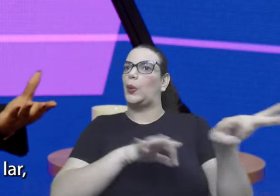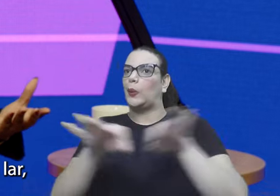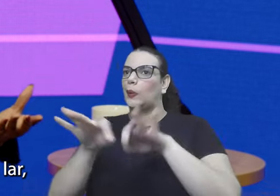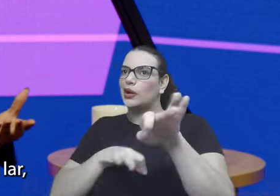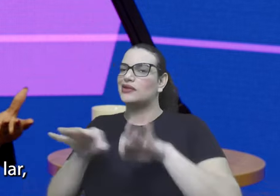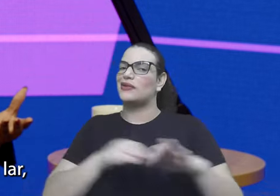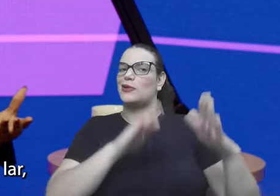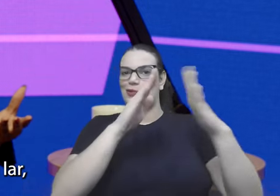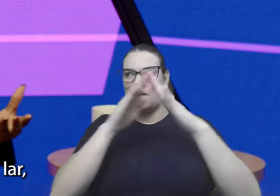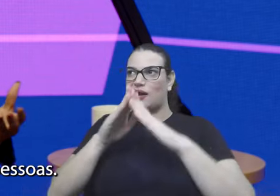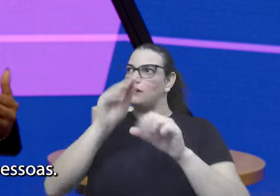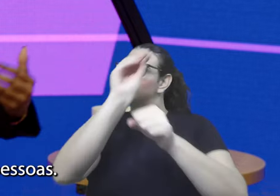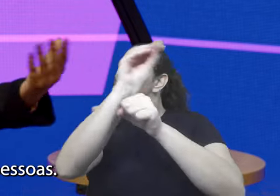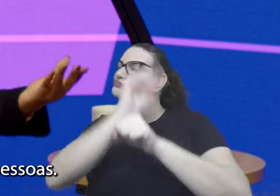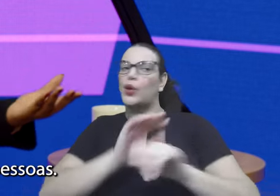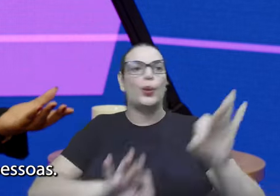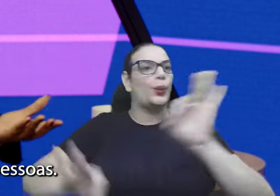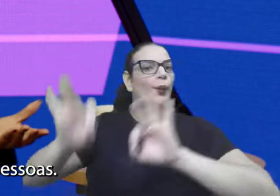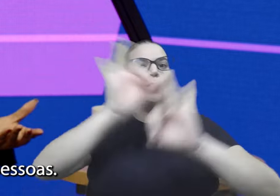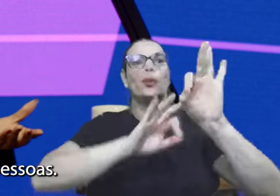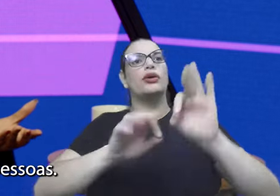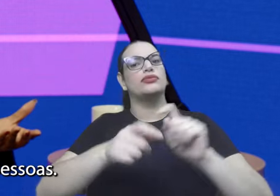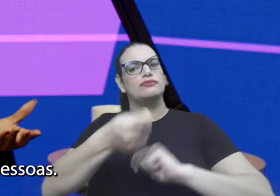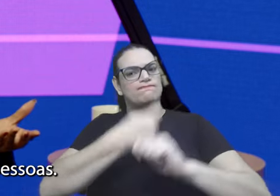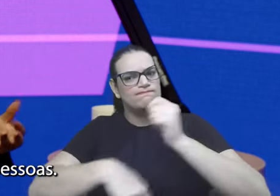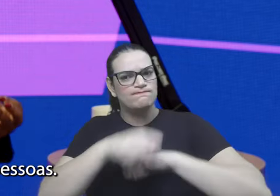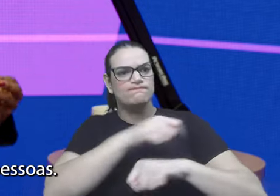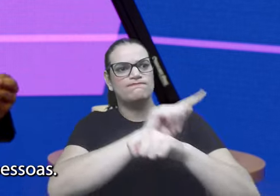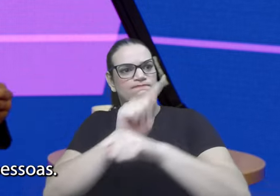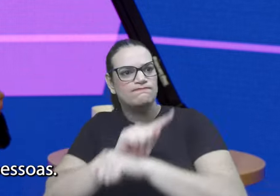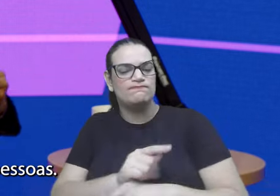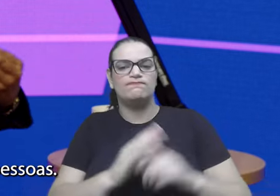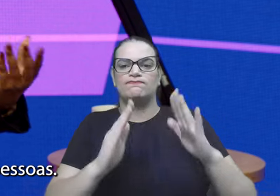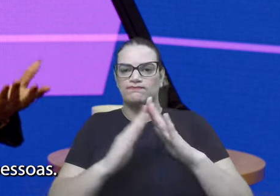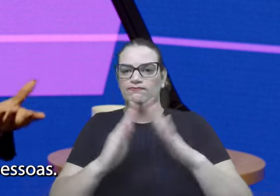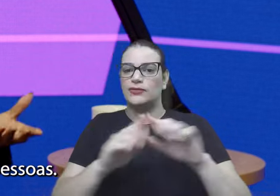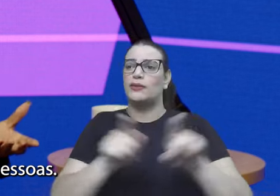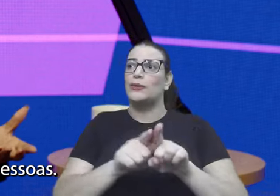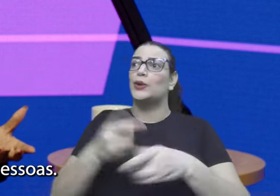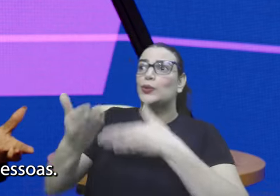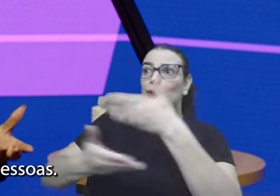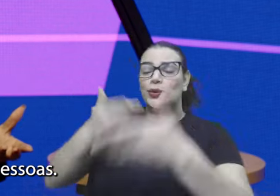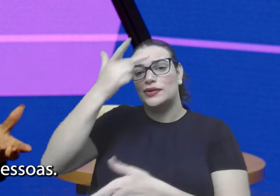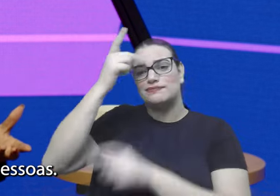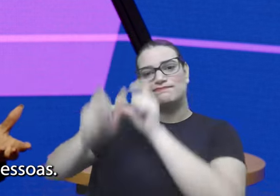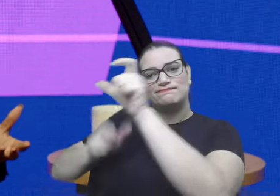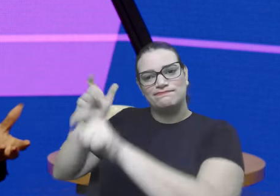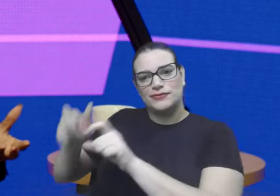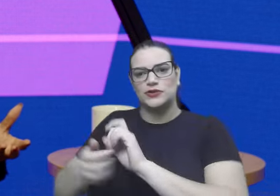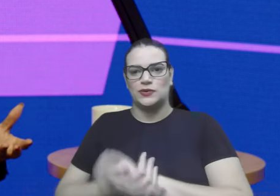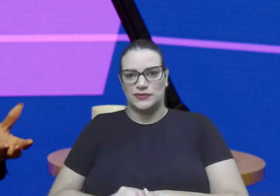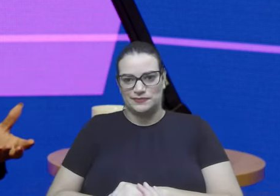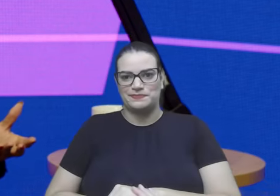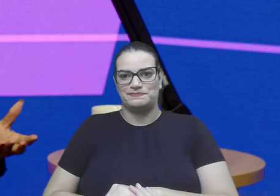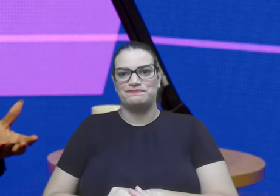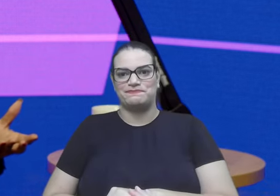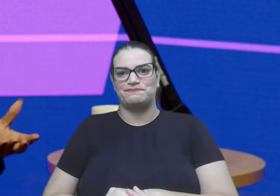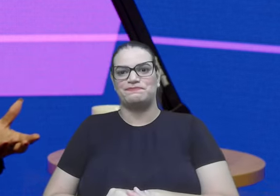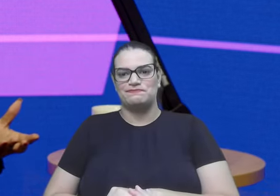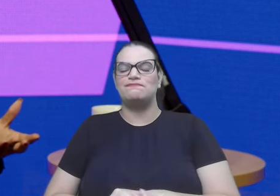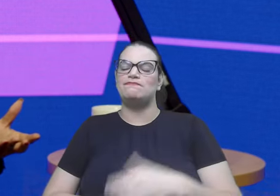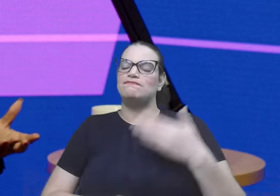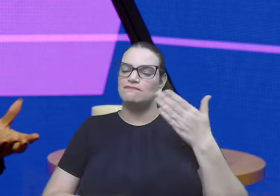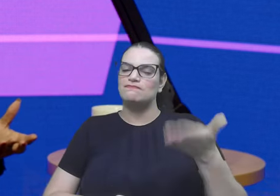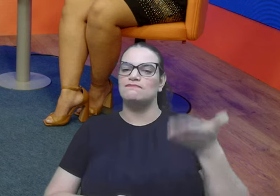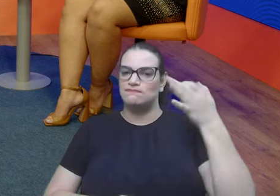organização de um lar na gestão da casa bem como no Cuidado com as pessoas exatamente seria